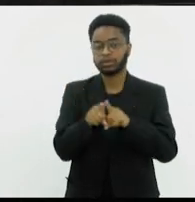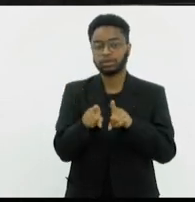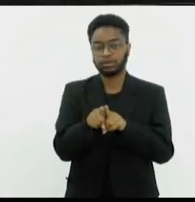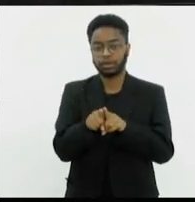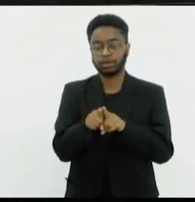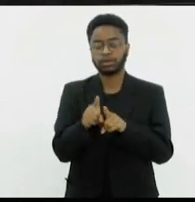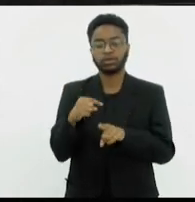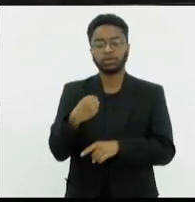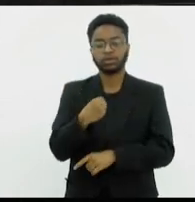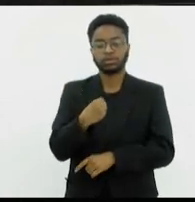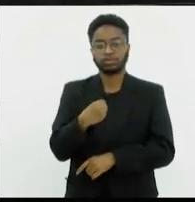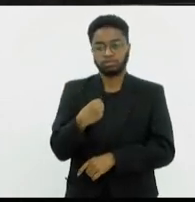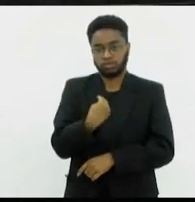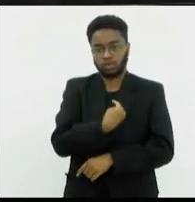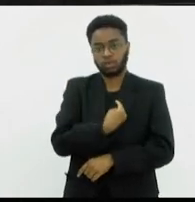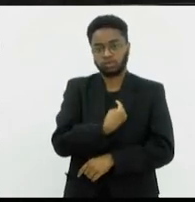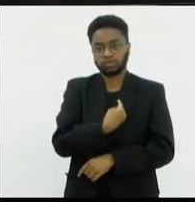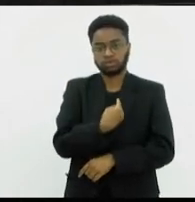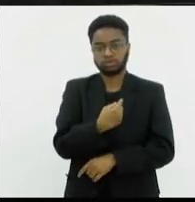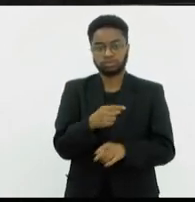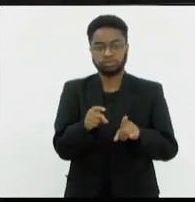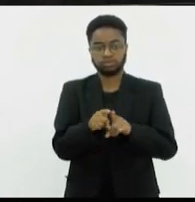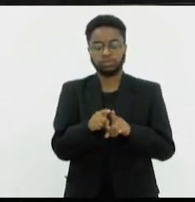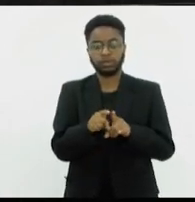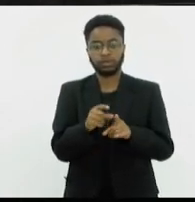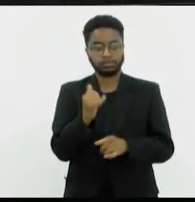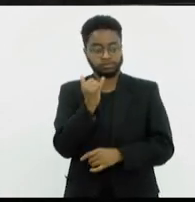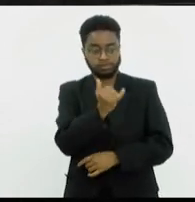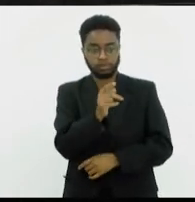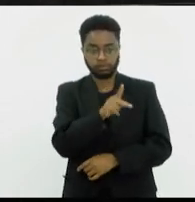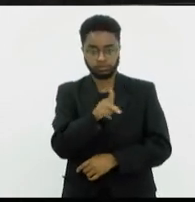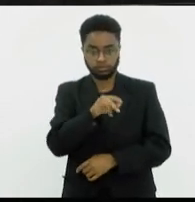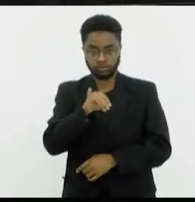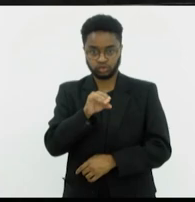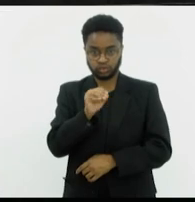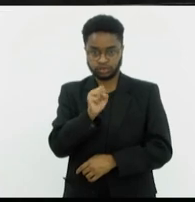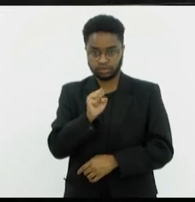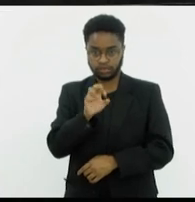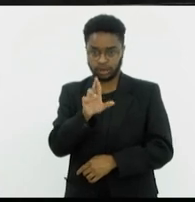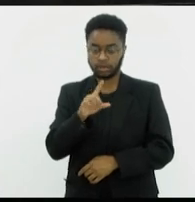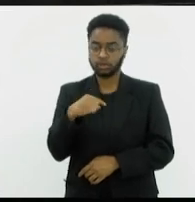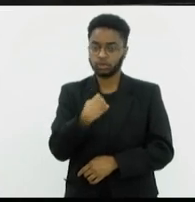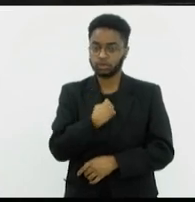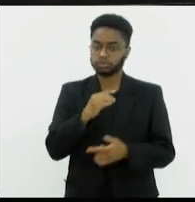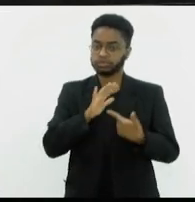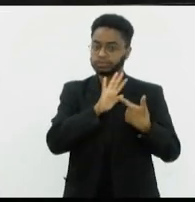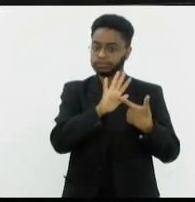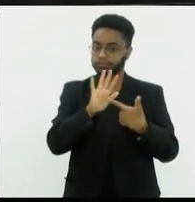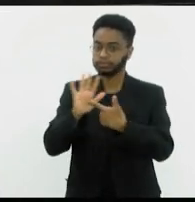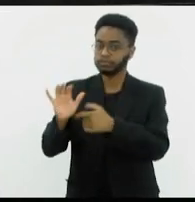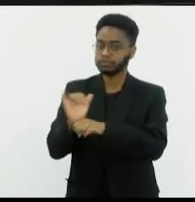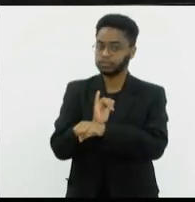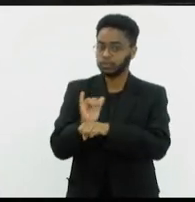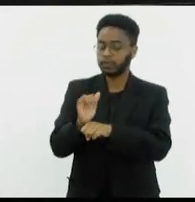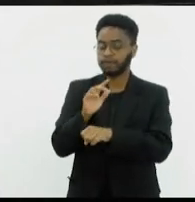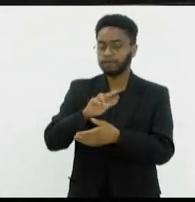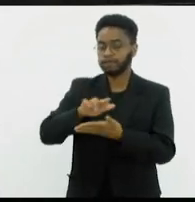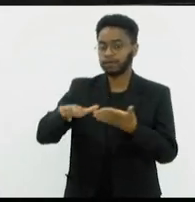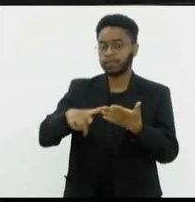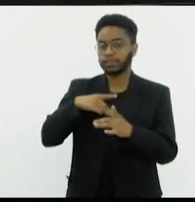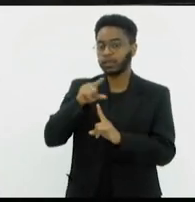nosso mandato, professor Josemar, apresentando inúmeras medidas que têm como